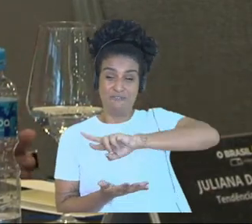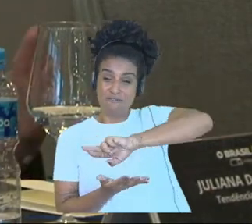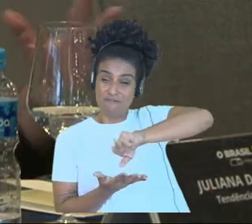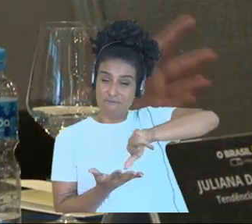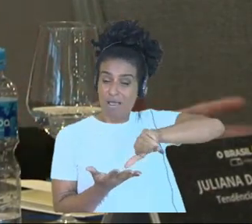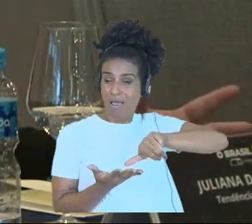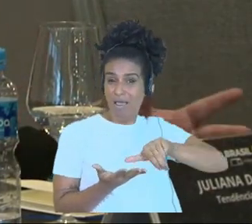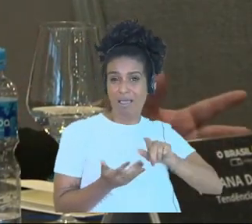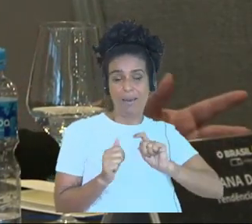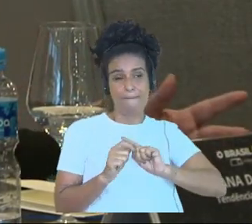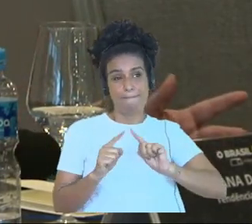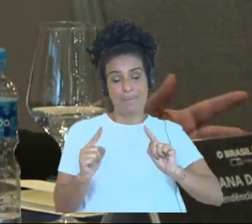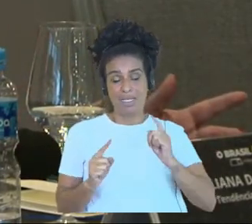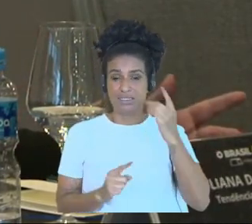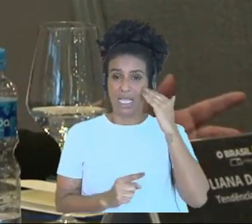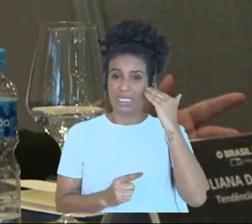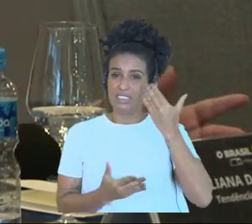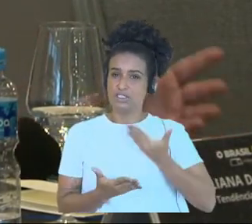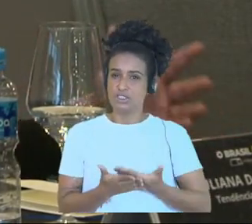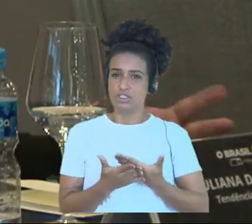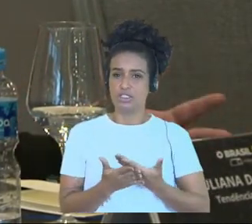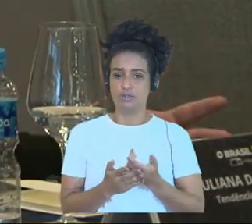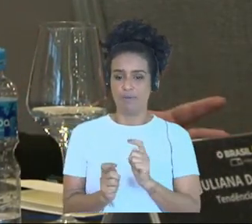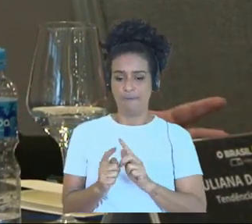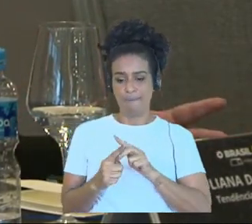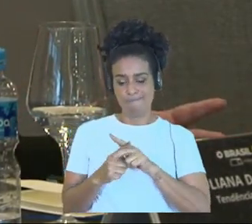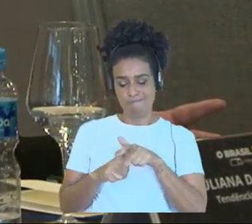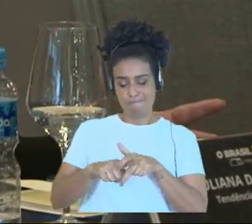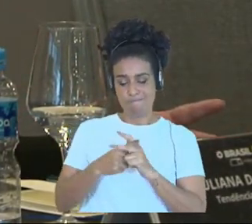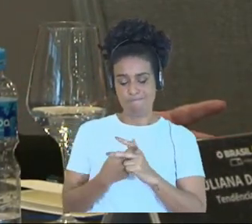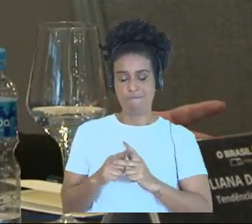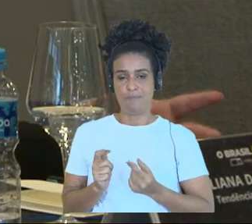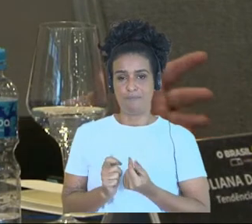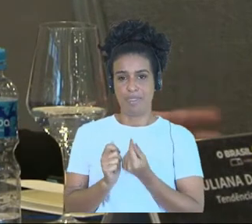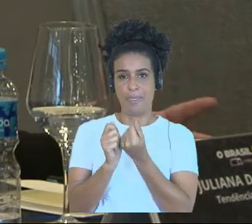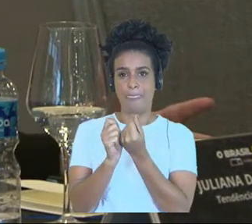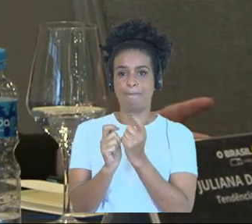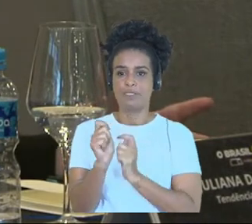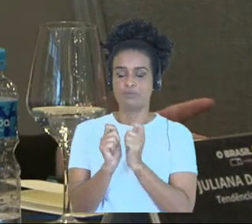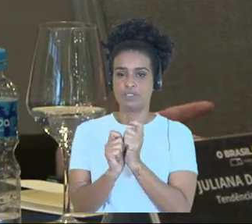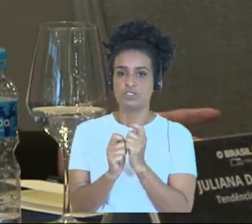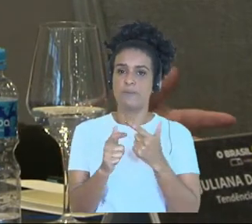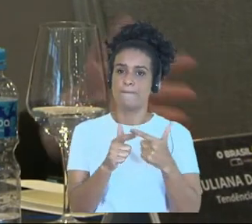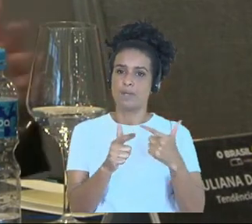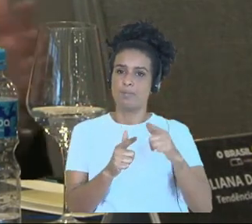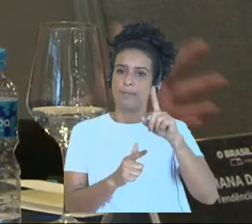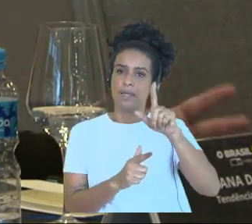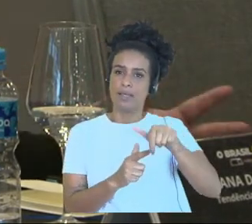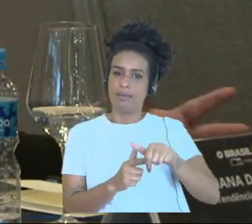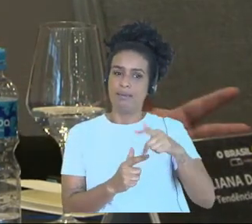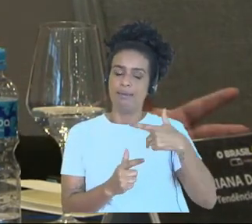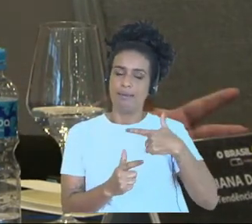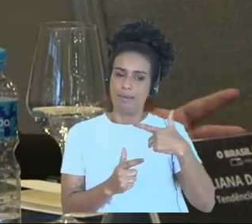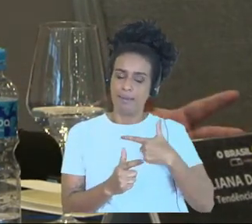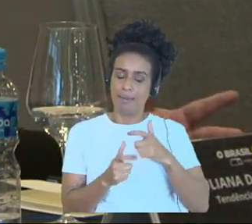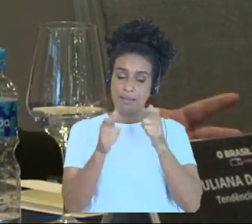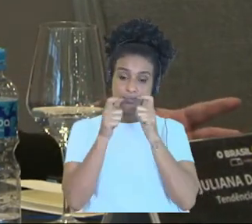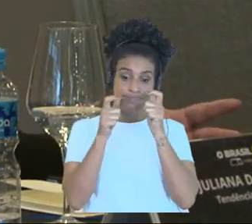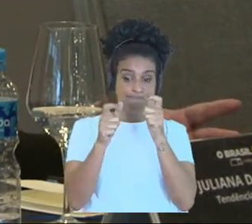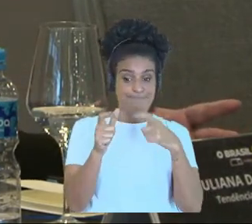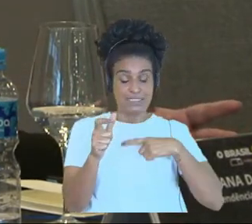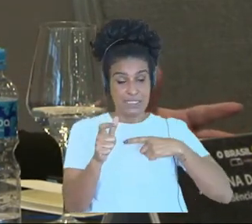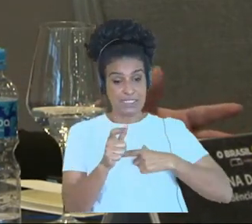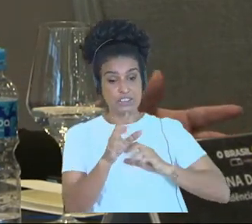questão administrativa, a reforma administrativa, é um grande problema e é um grande desafio, bate em muitos interesses que são